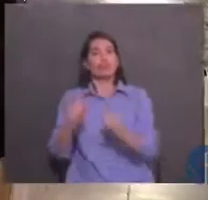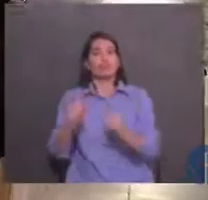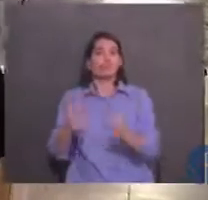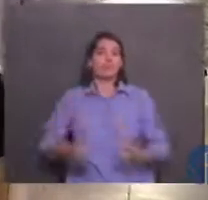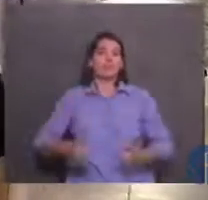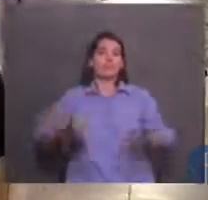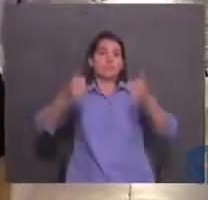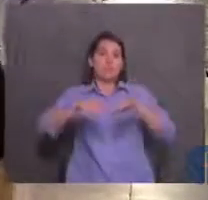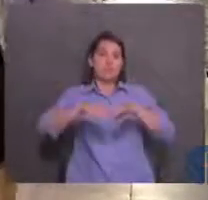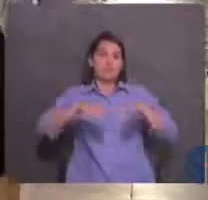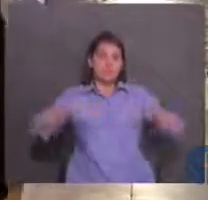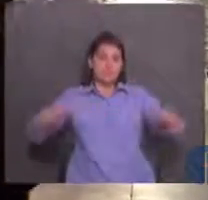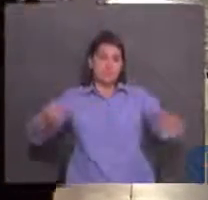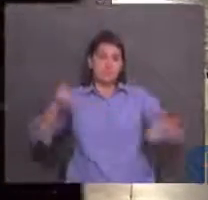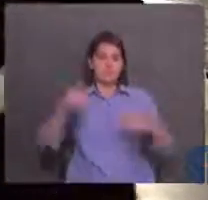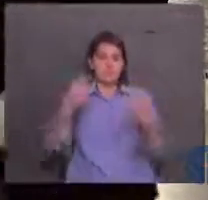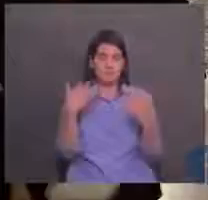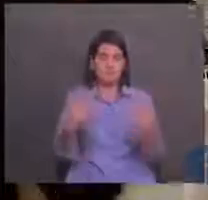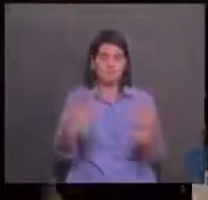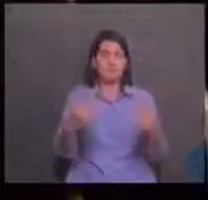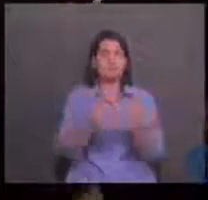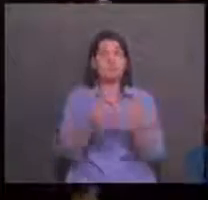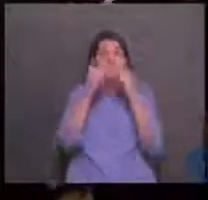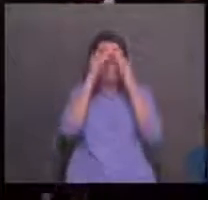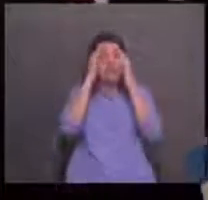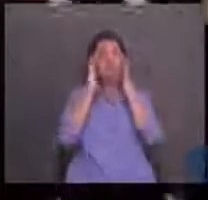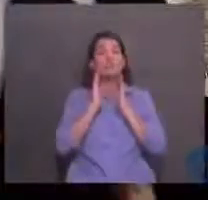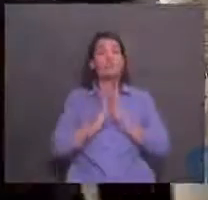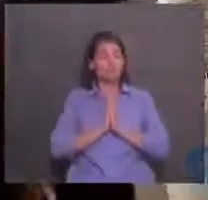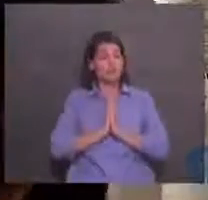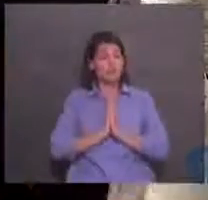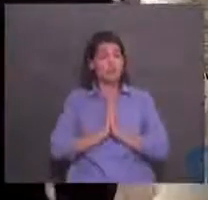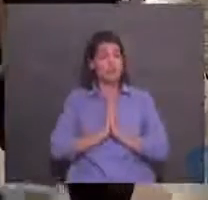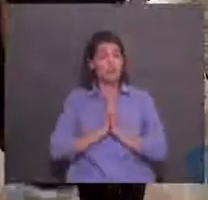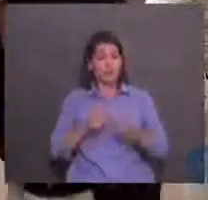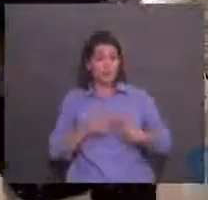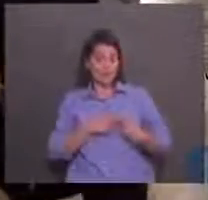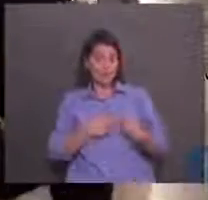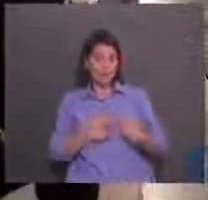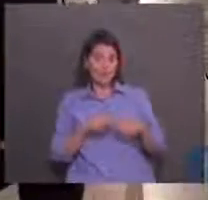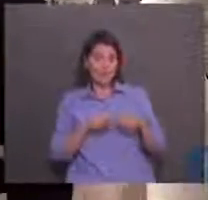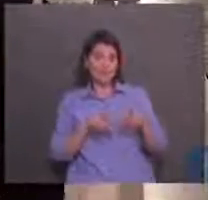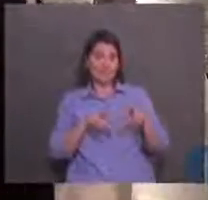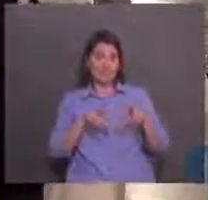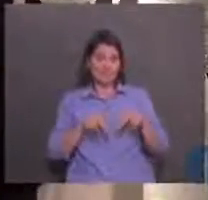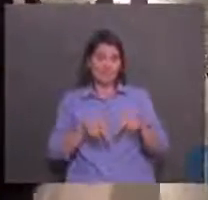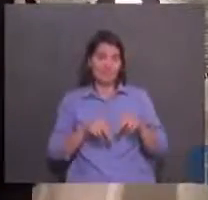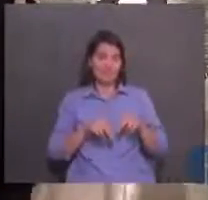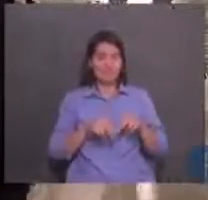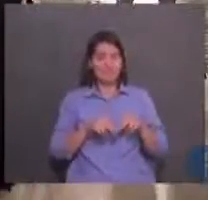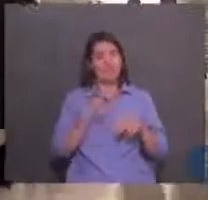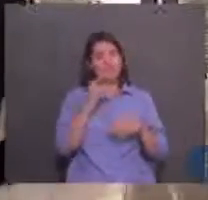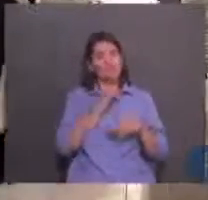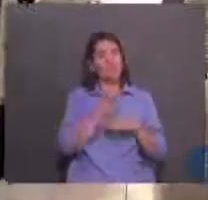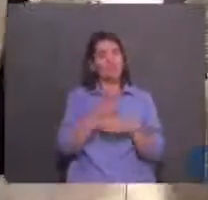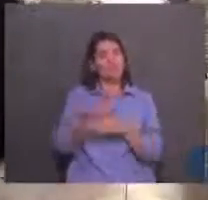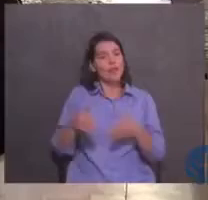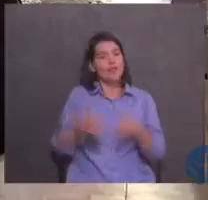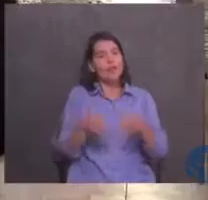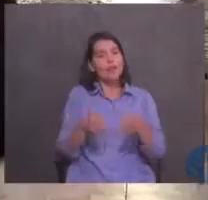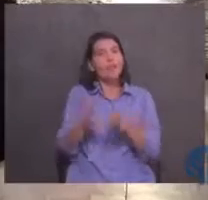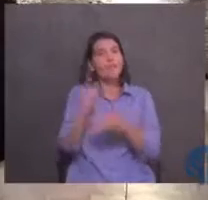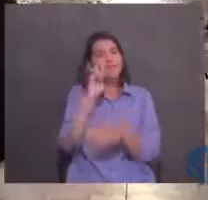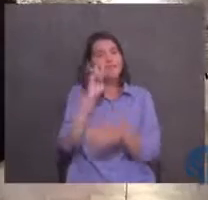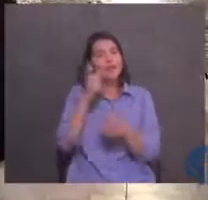vai conosco, indicando-nos, por meio do seu imaculado coração, o caminho seguro para o coração do